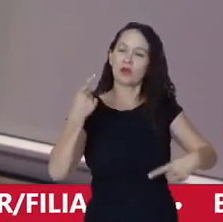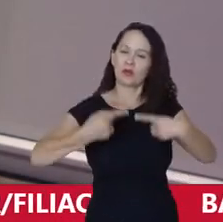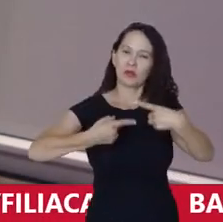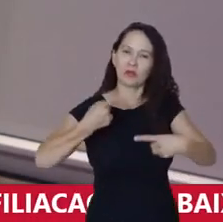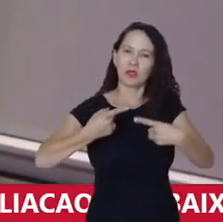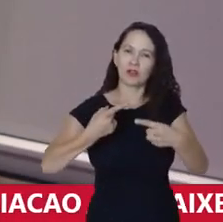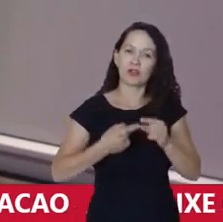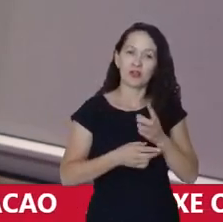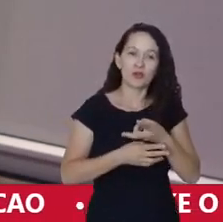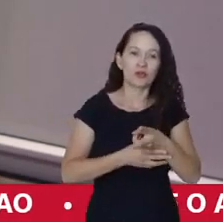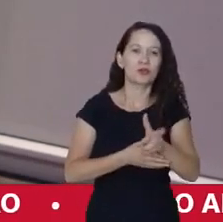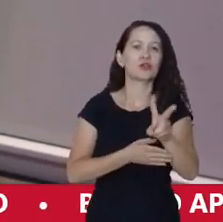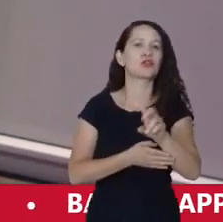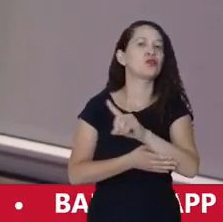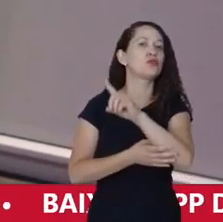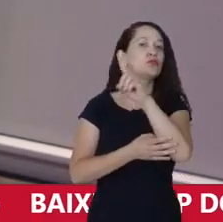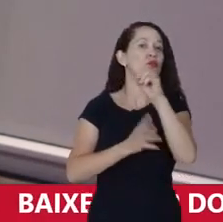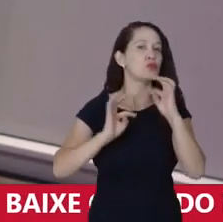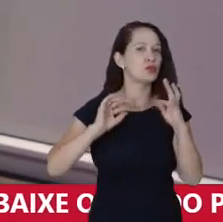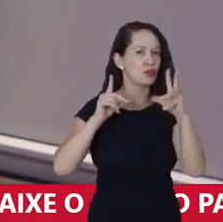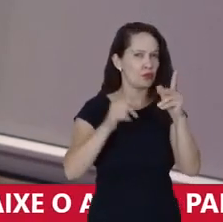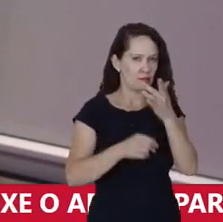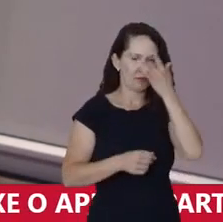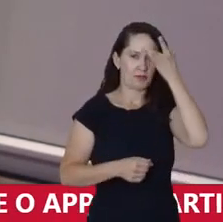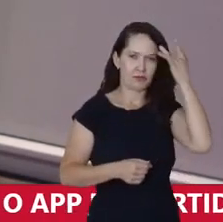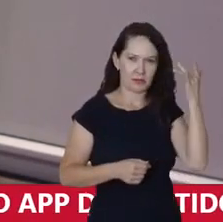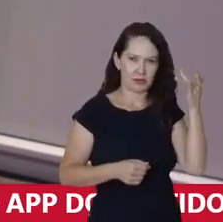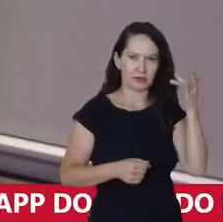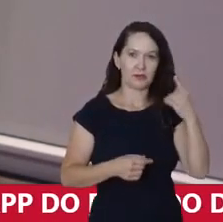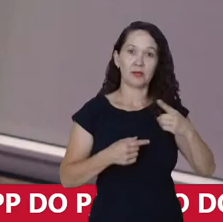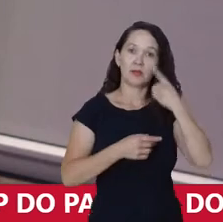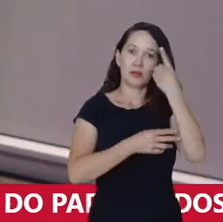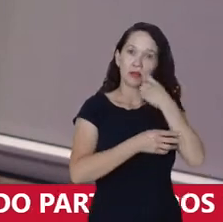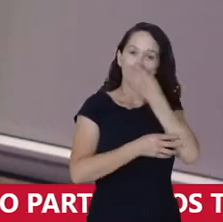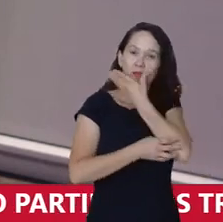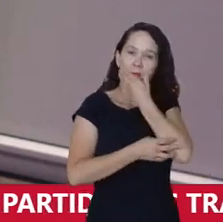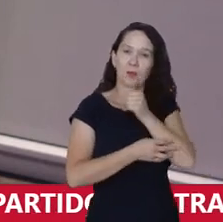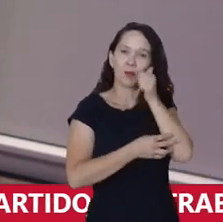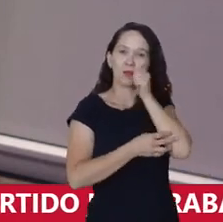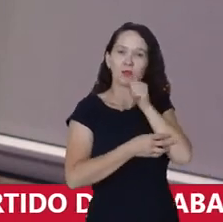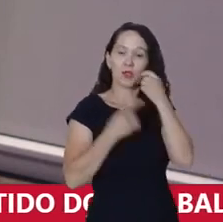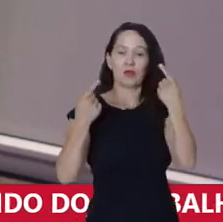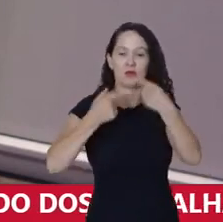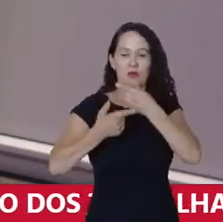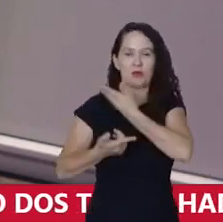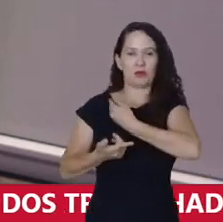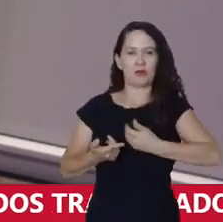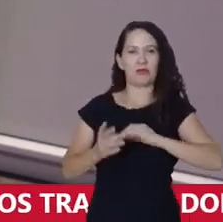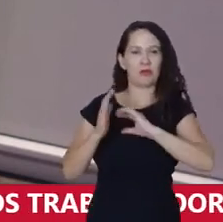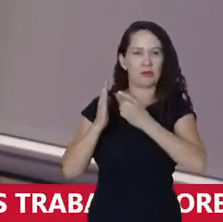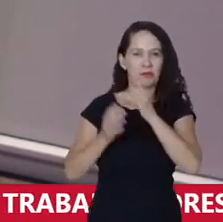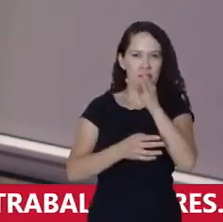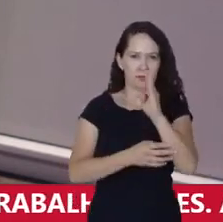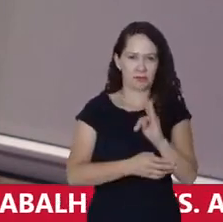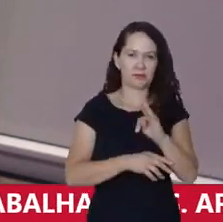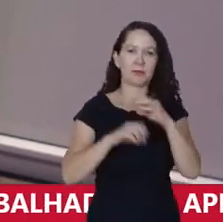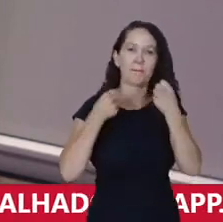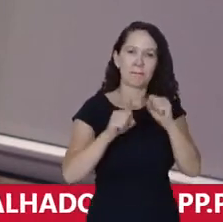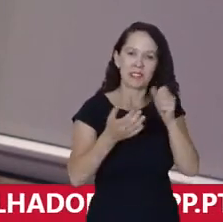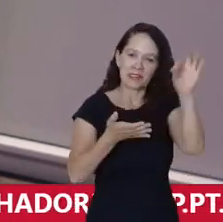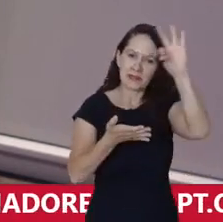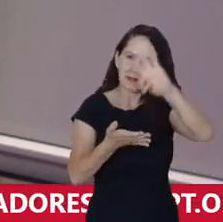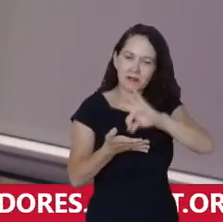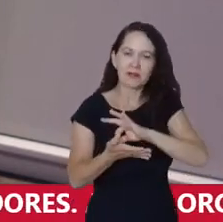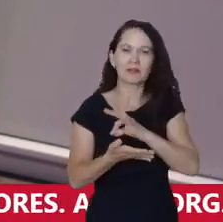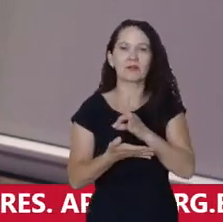se estenda durante todo o dia de amanhã. Todo deputado e deputada da oposição e do Partido dos Trabalhadores precisa de se